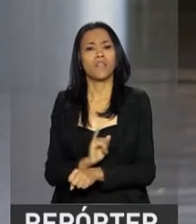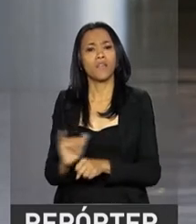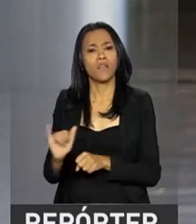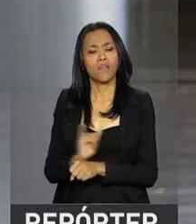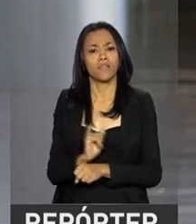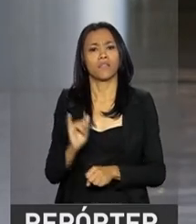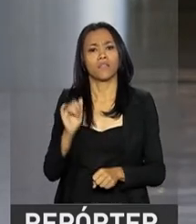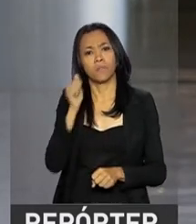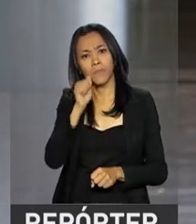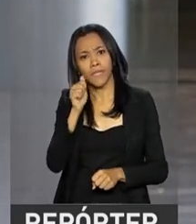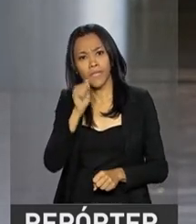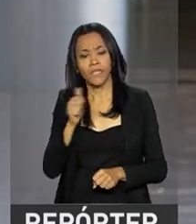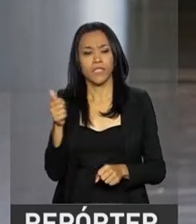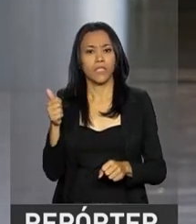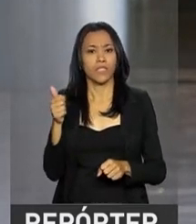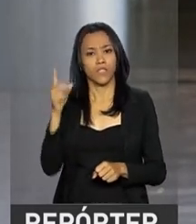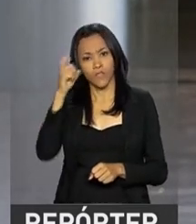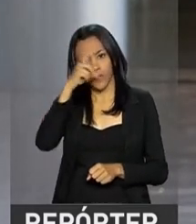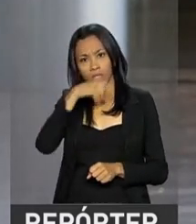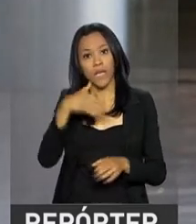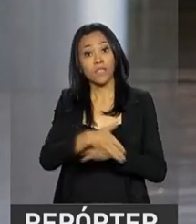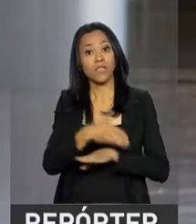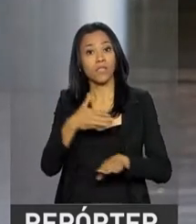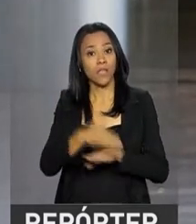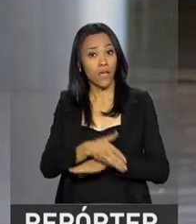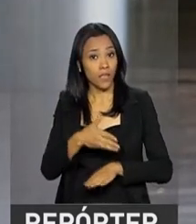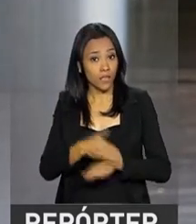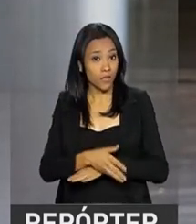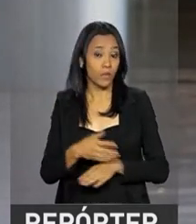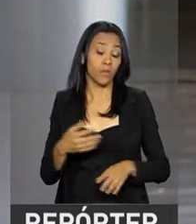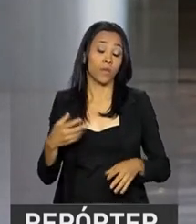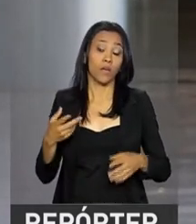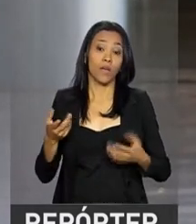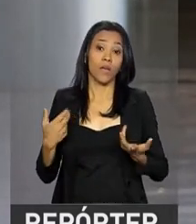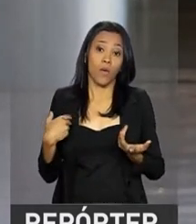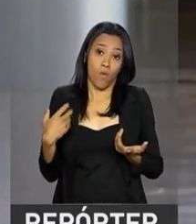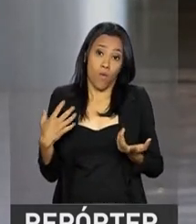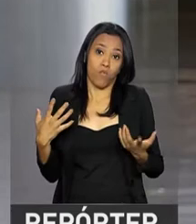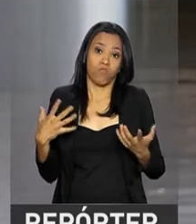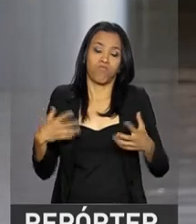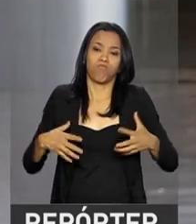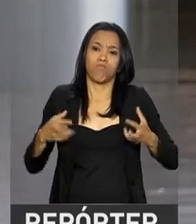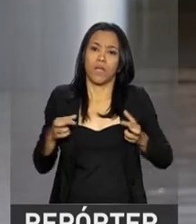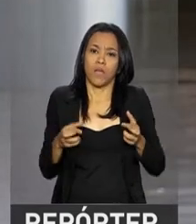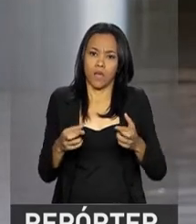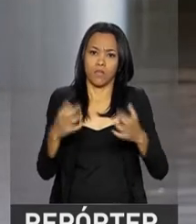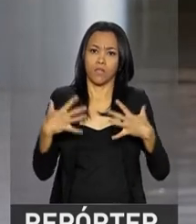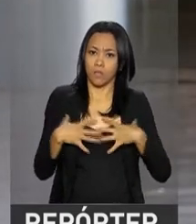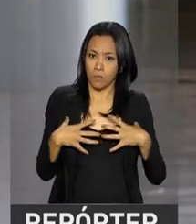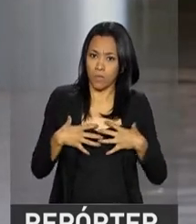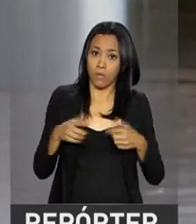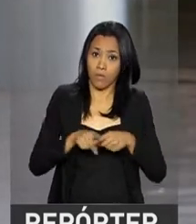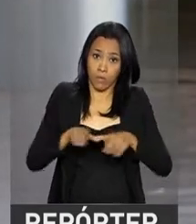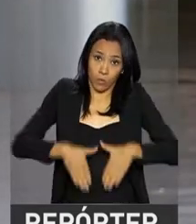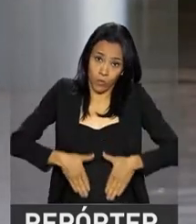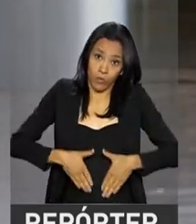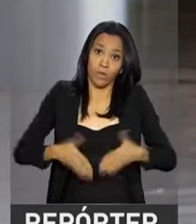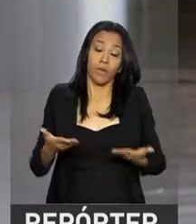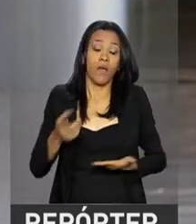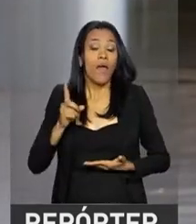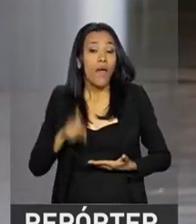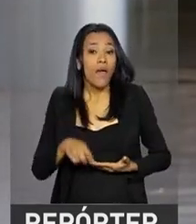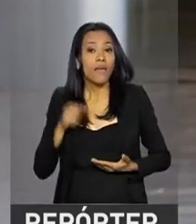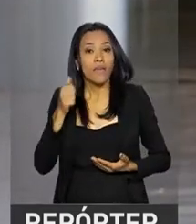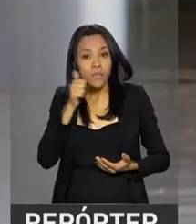dificuldade de acesso ao tratamento e prevenção ao câncer do colo do útero e de mama essa medida é para que as